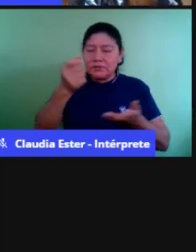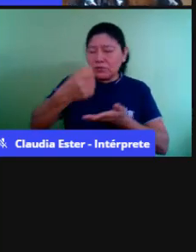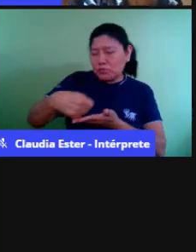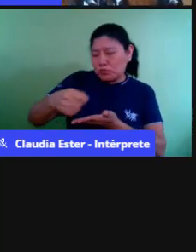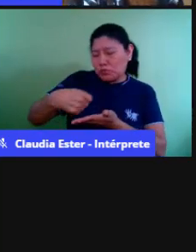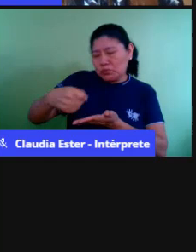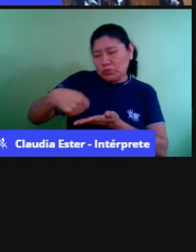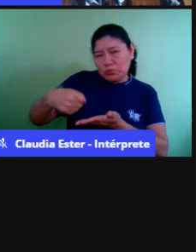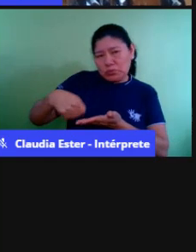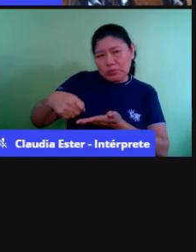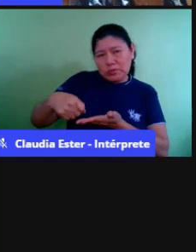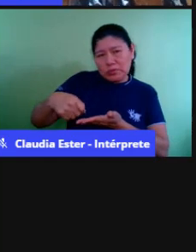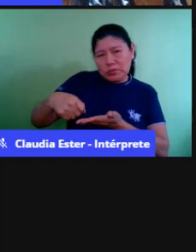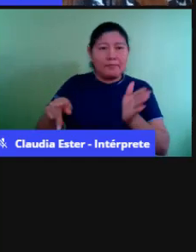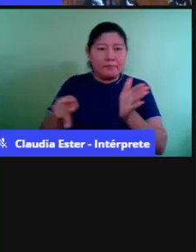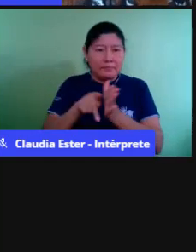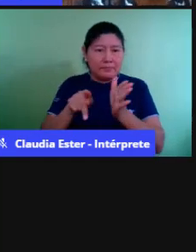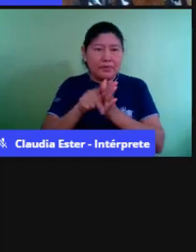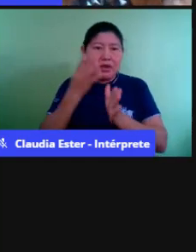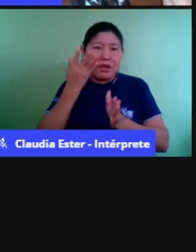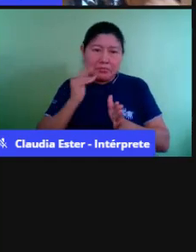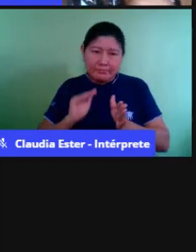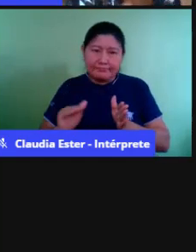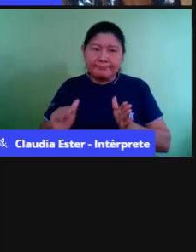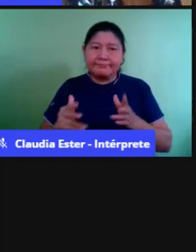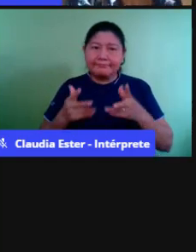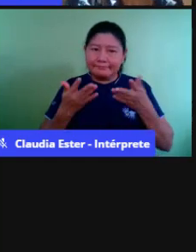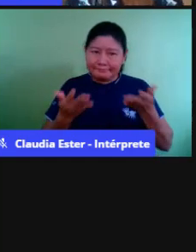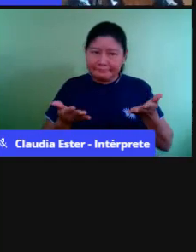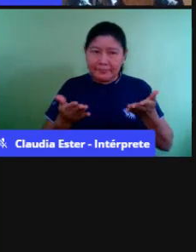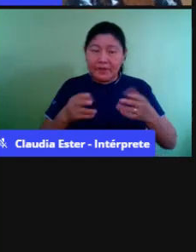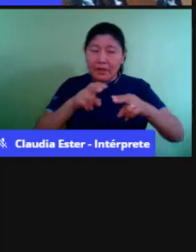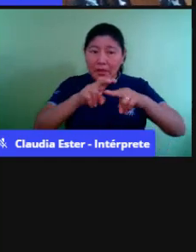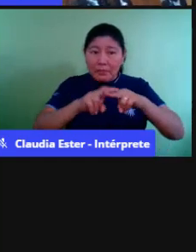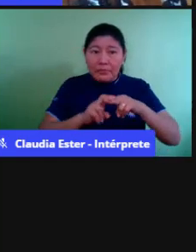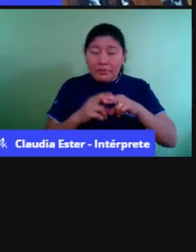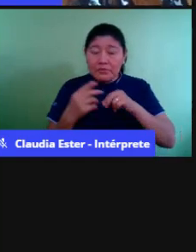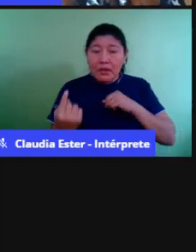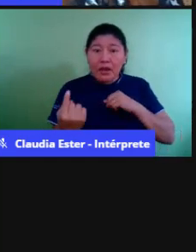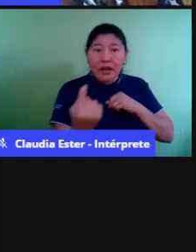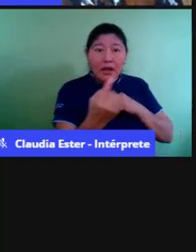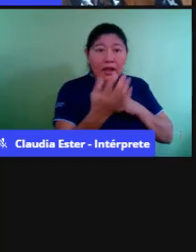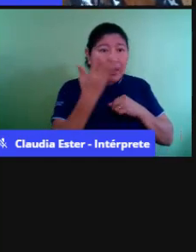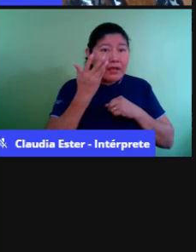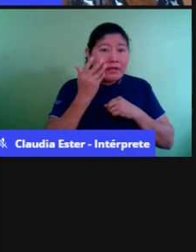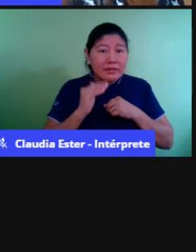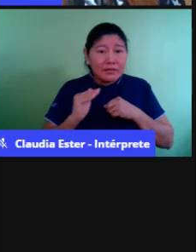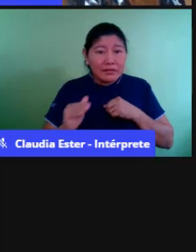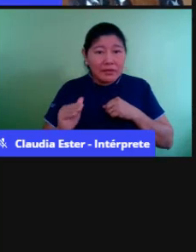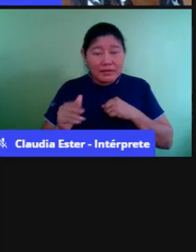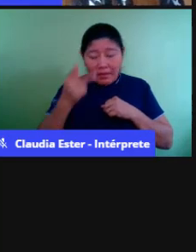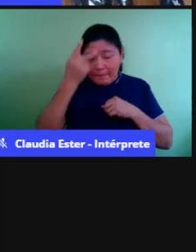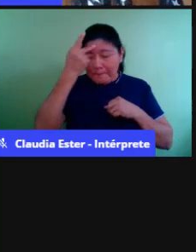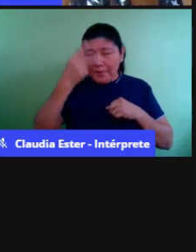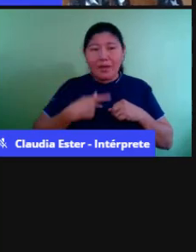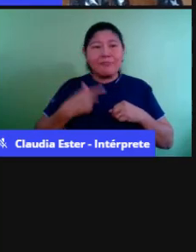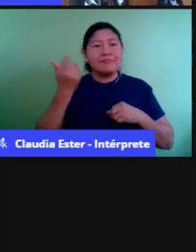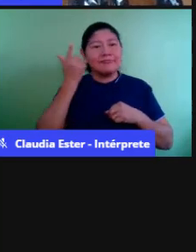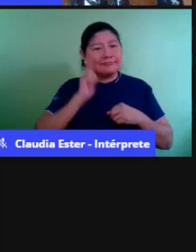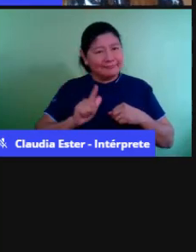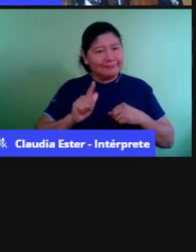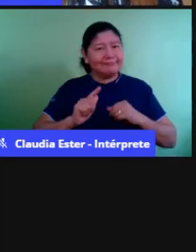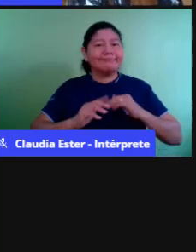observou. Então, dessa forma, cada desenho será, sim, uma expressão pessoal de cada